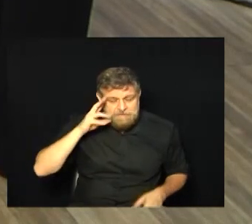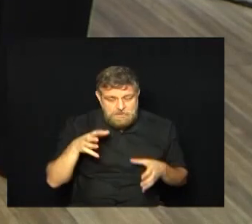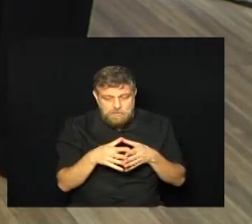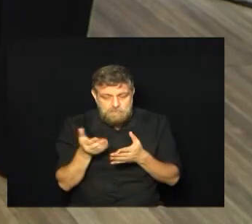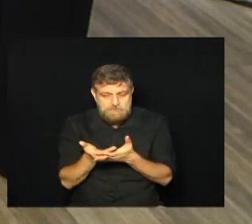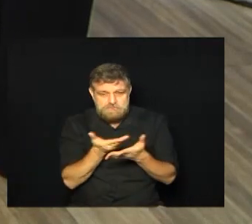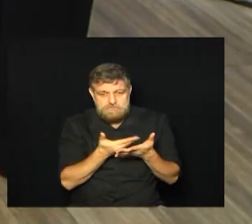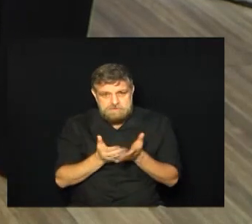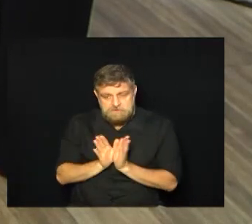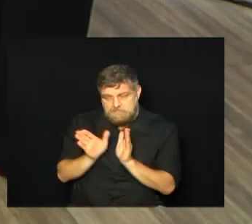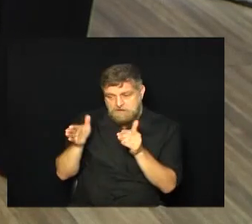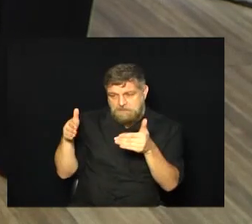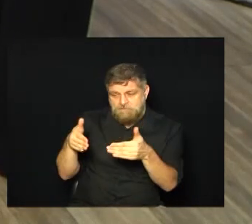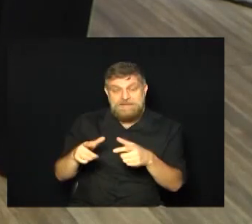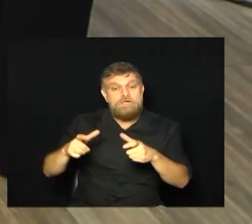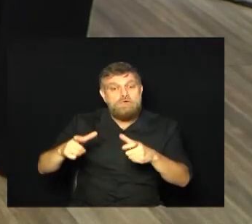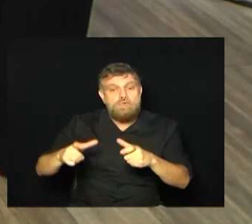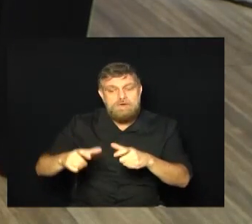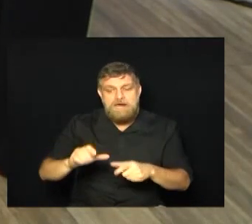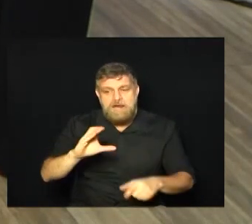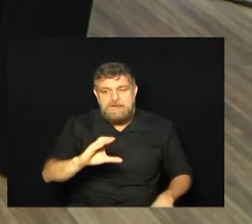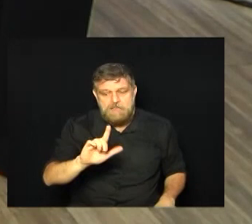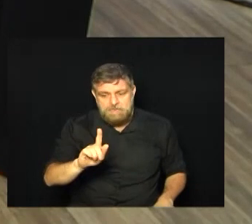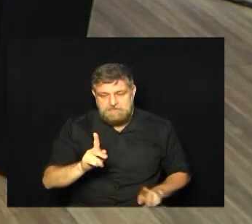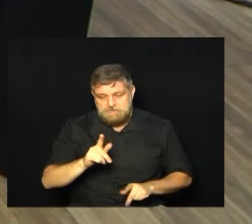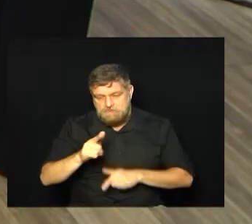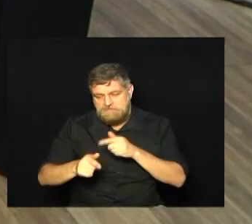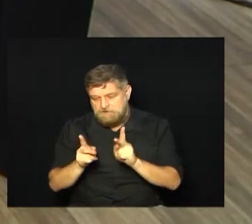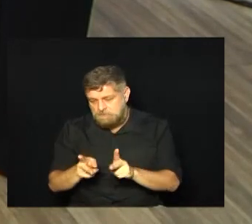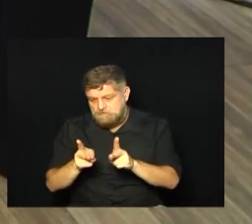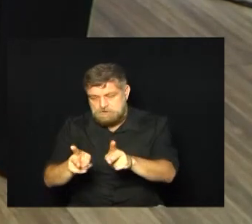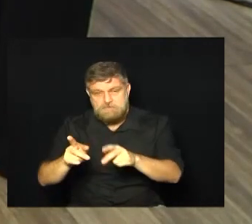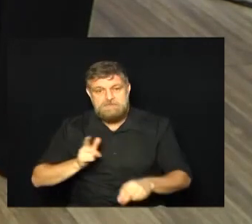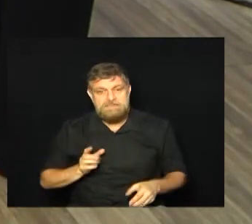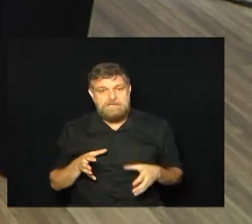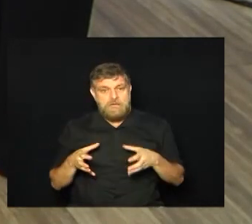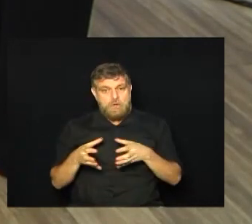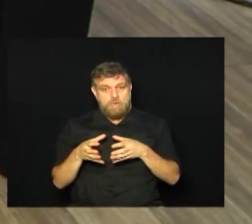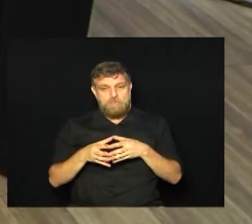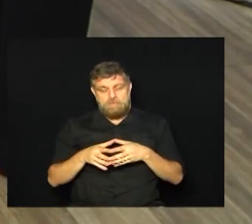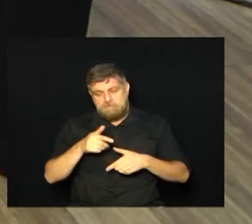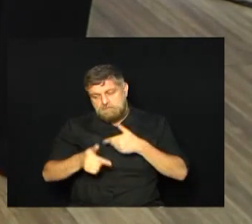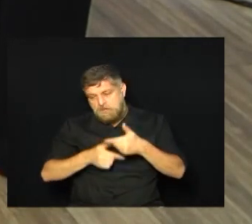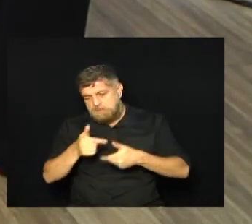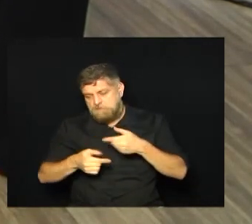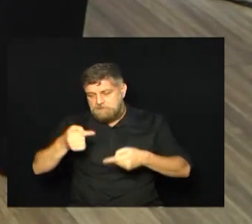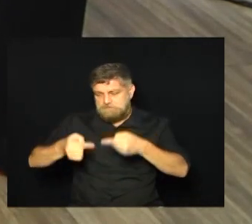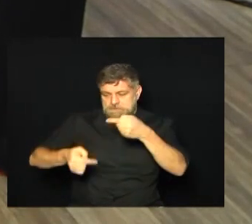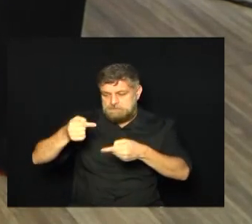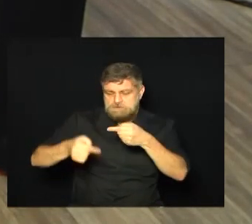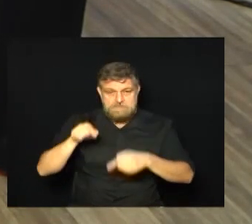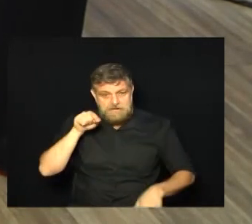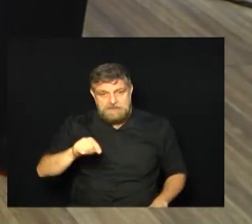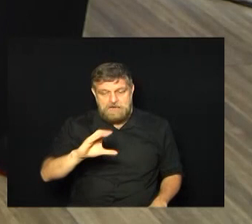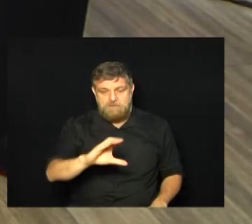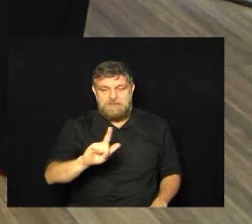estudos sobre o Campo Grande, este trabalho continua e a gente tem uma frente parlamentar que continua discutindo melhorias